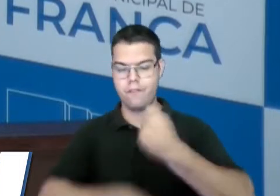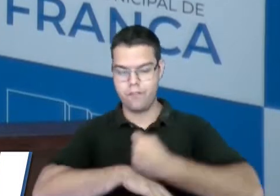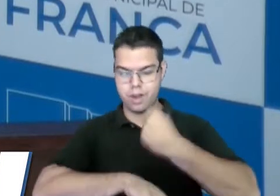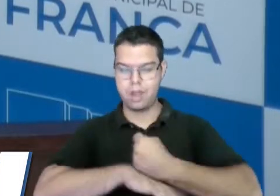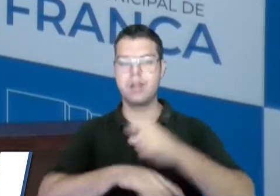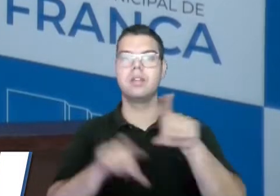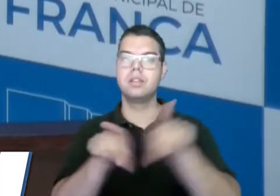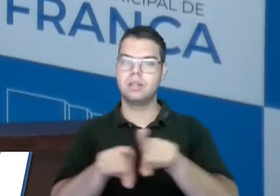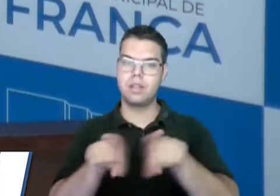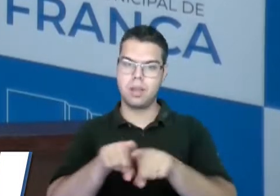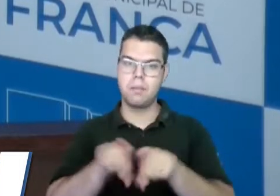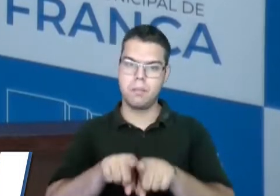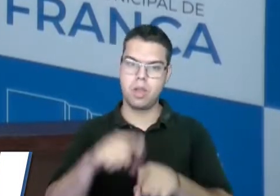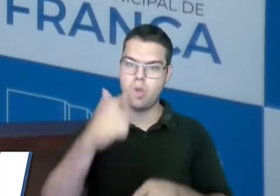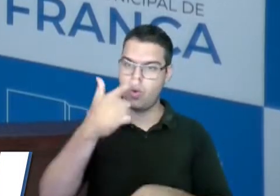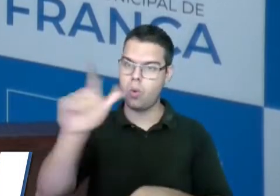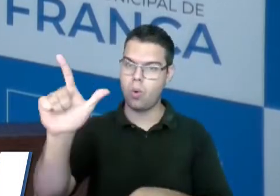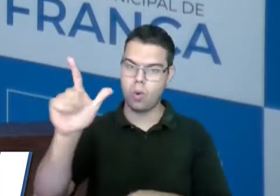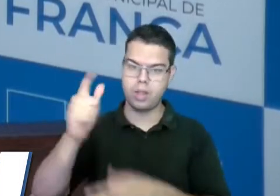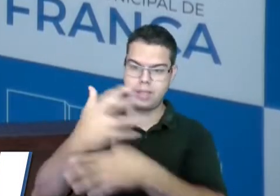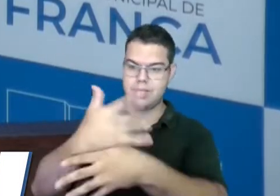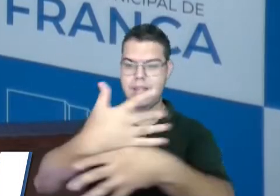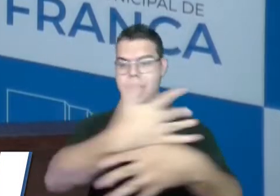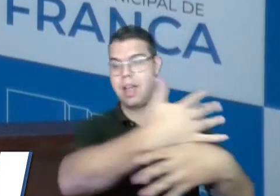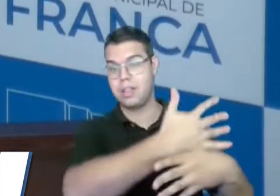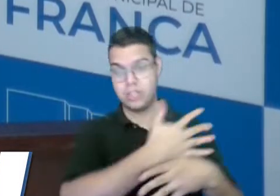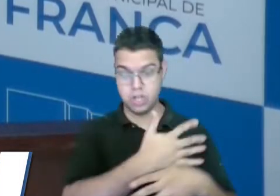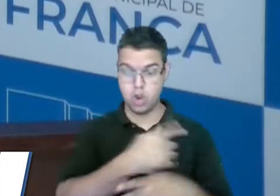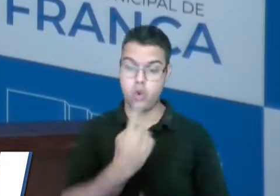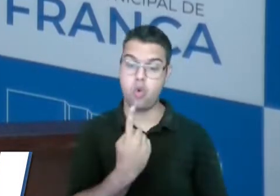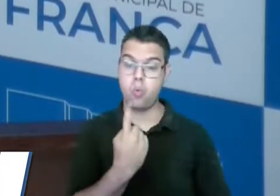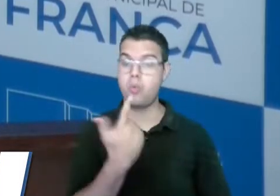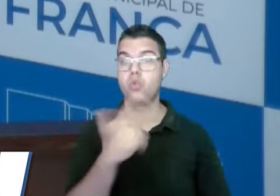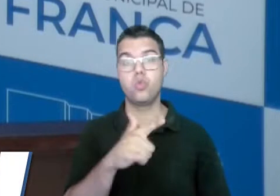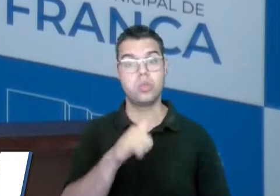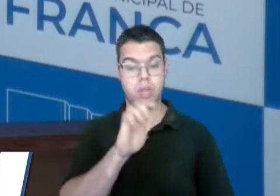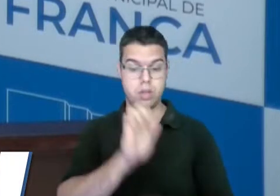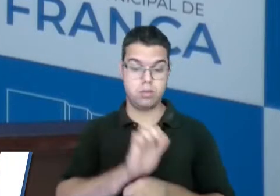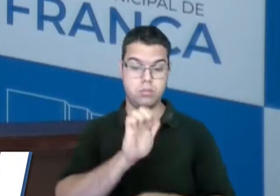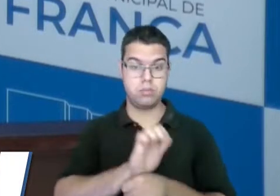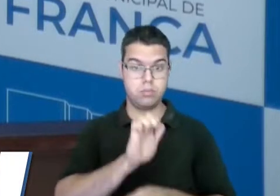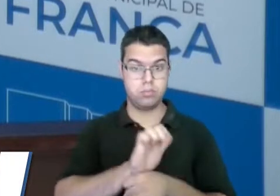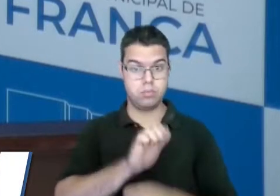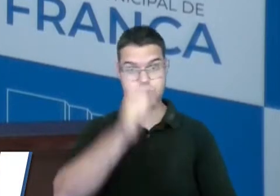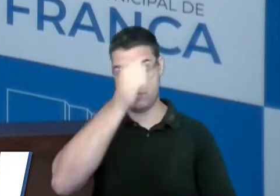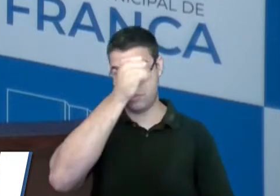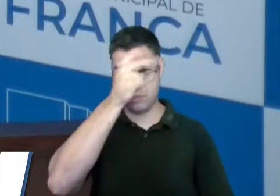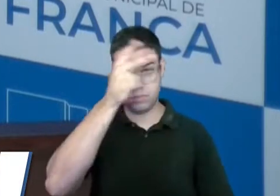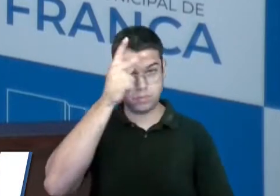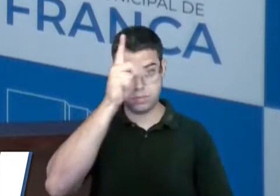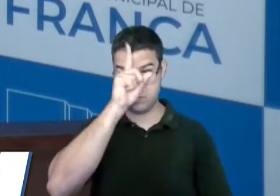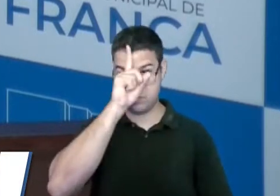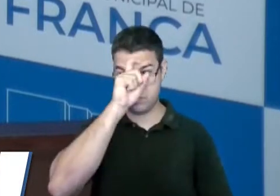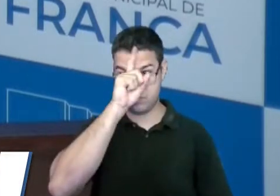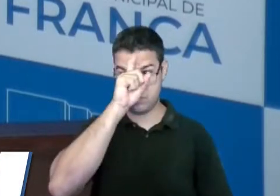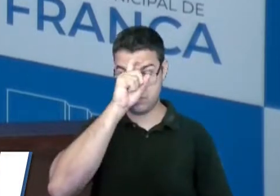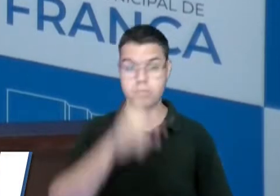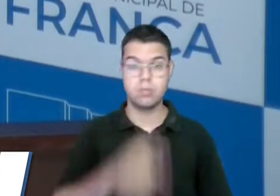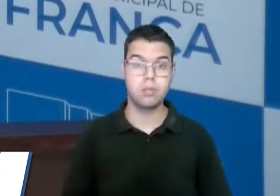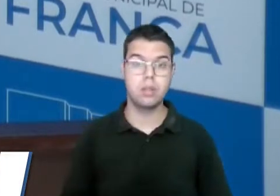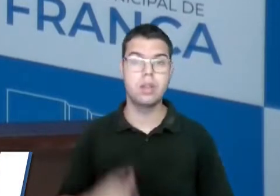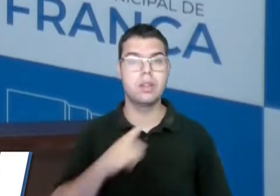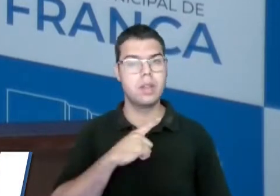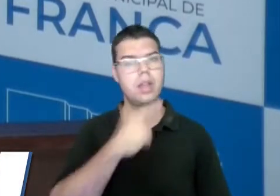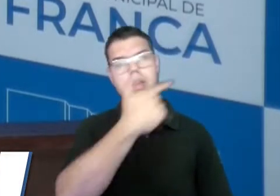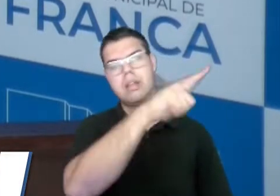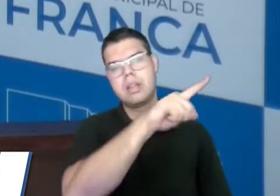única que não tem um hospital público. Temos as Santas Casas, São Joaquim da Barra, Ituverava e Franca, que